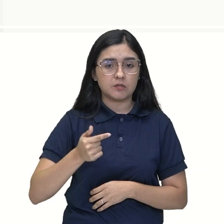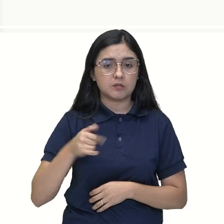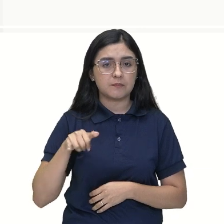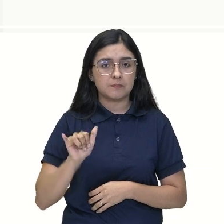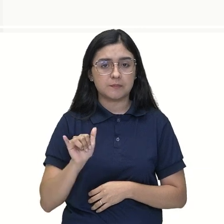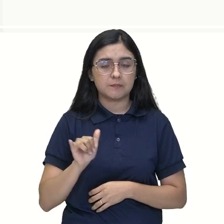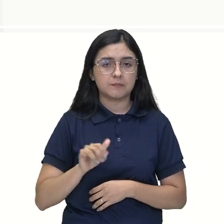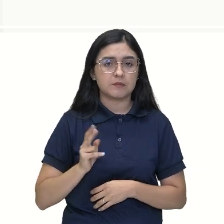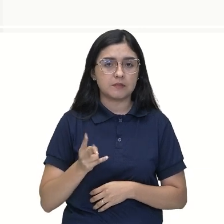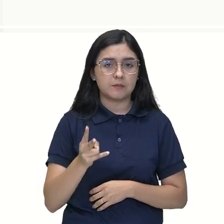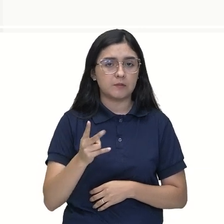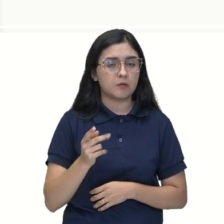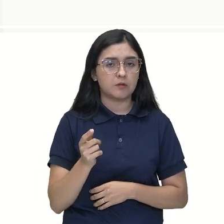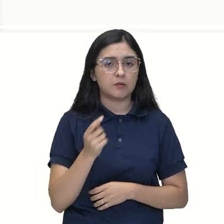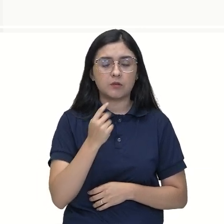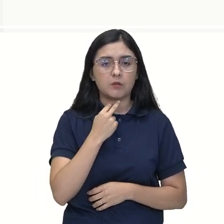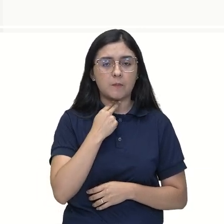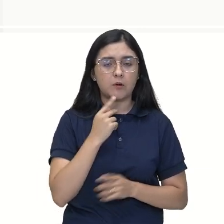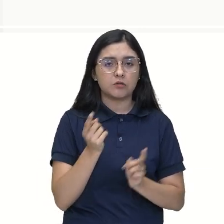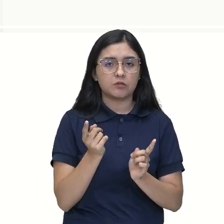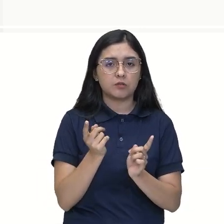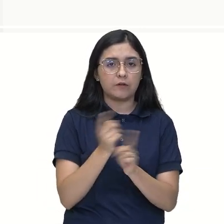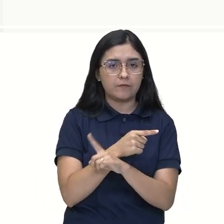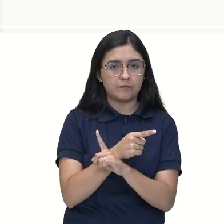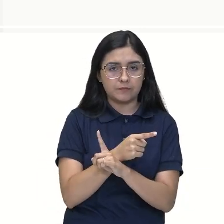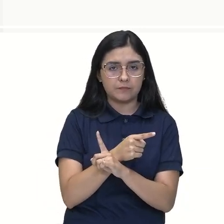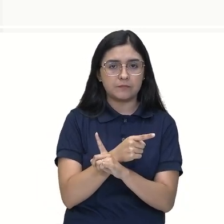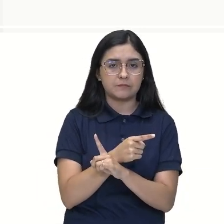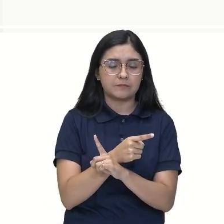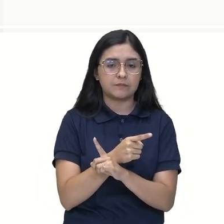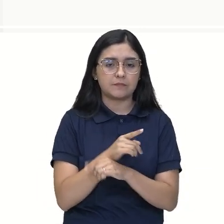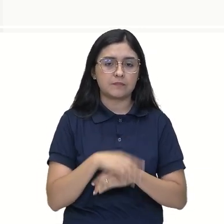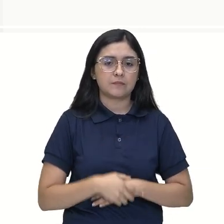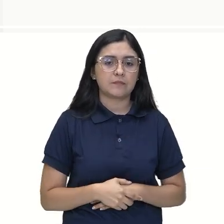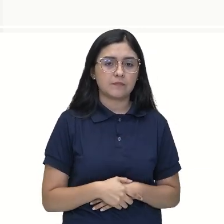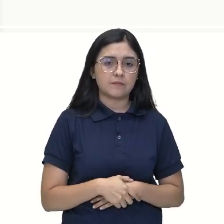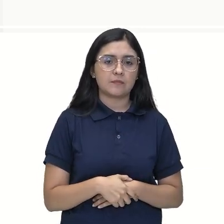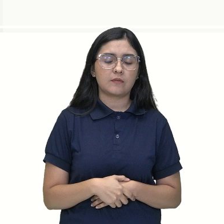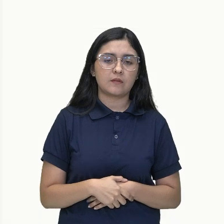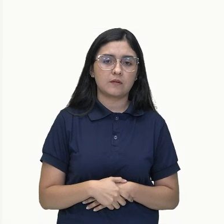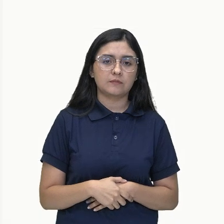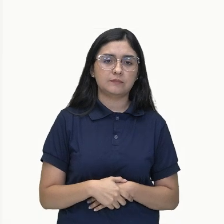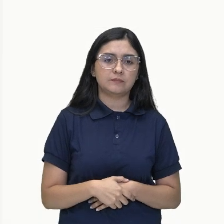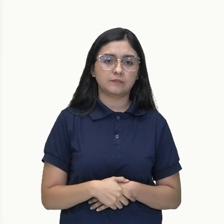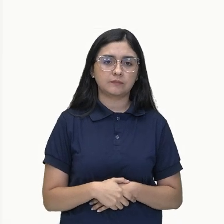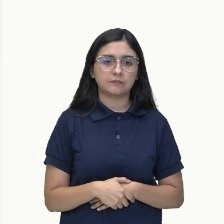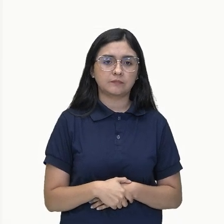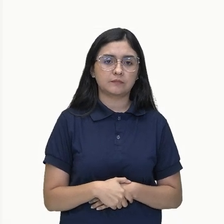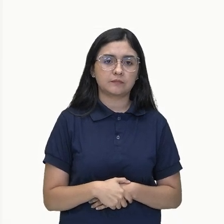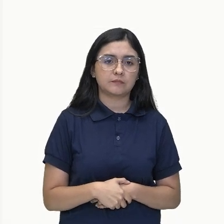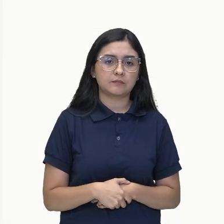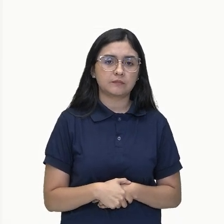sempre é y. Não pode inverter, ok? Isso são as coordenadas.